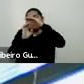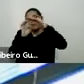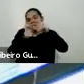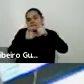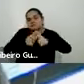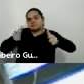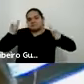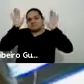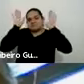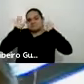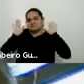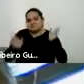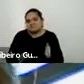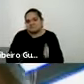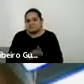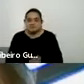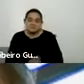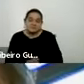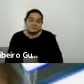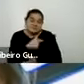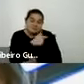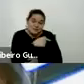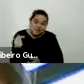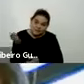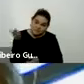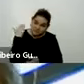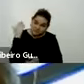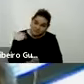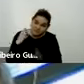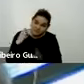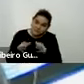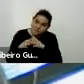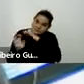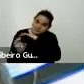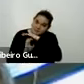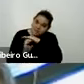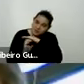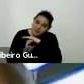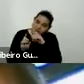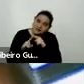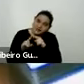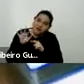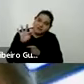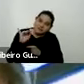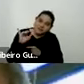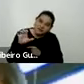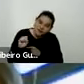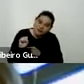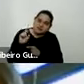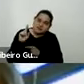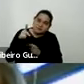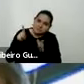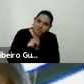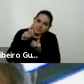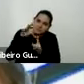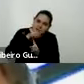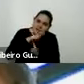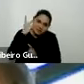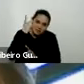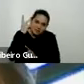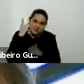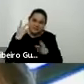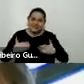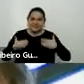passada, os empresários da Confederação Nacional da Indústria, da Federação da Indústria do Paraná e de São Paulo, comemoraram a medida